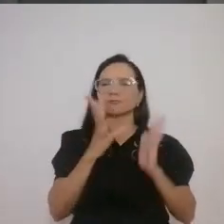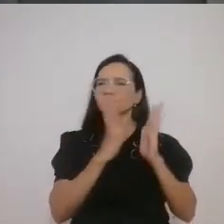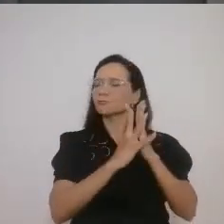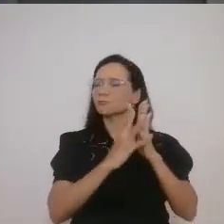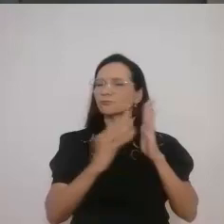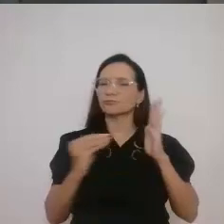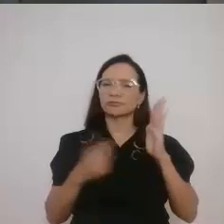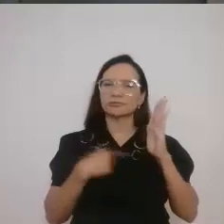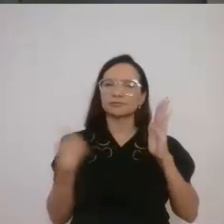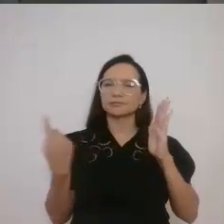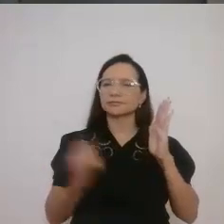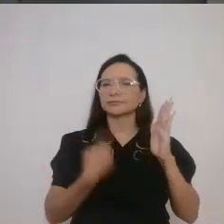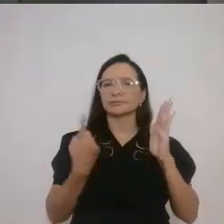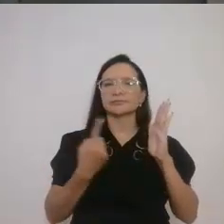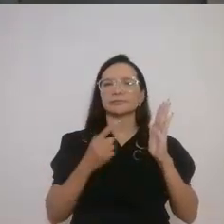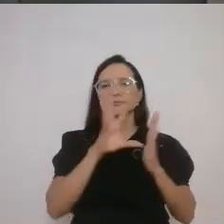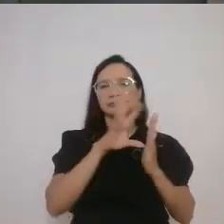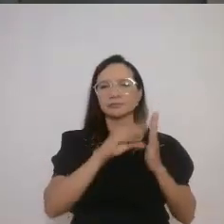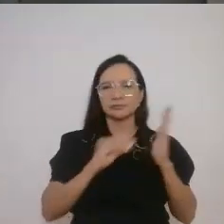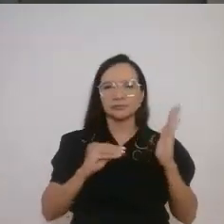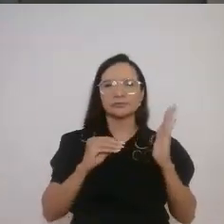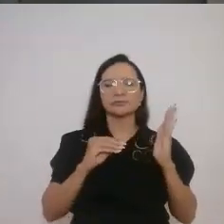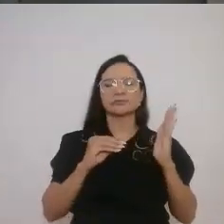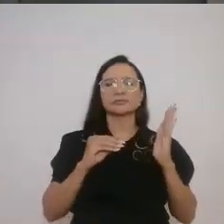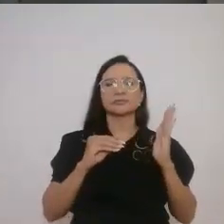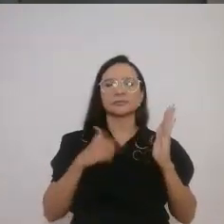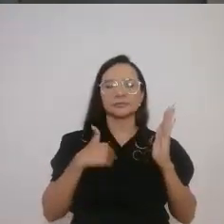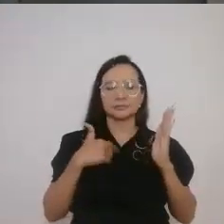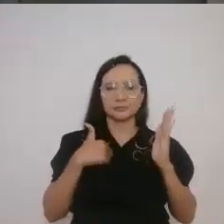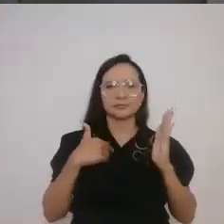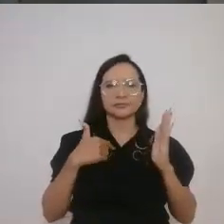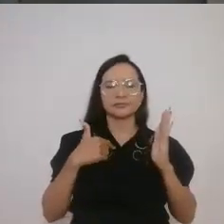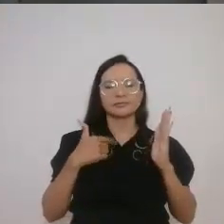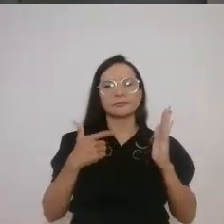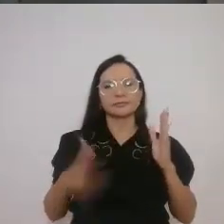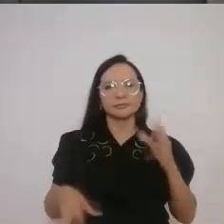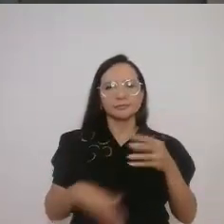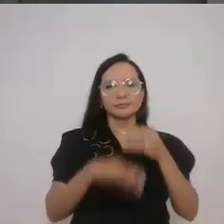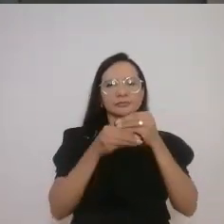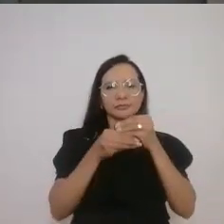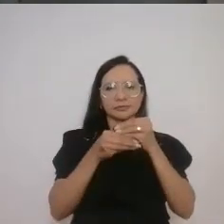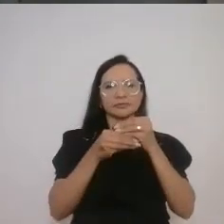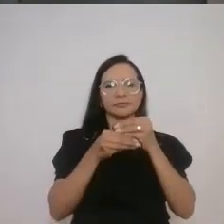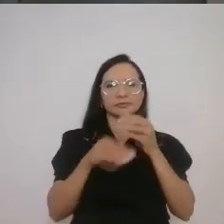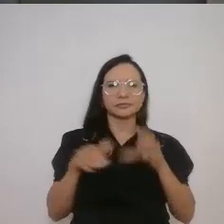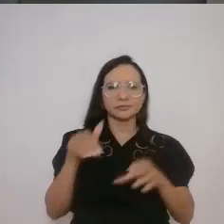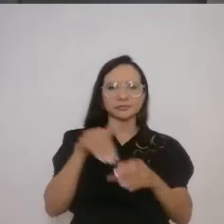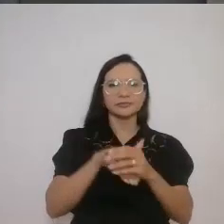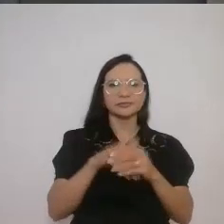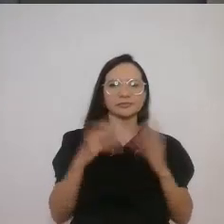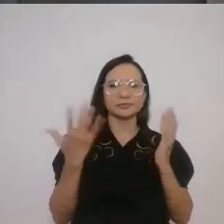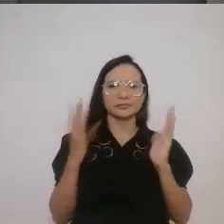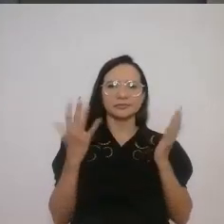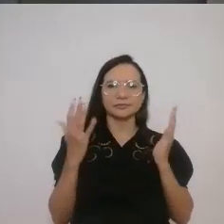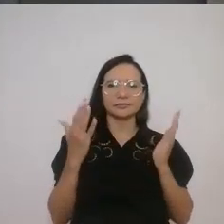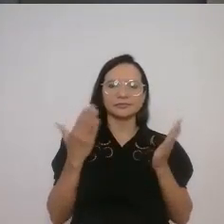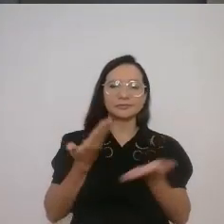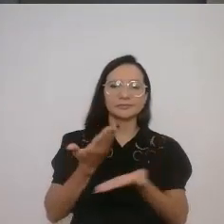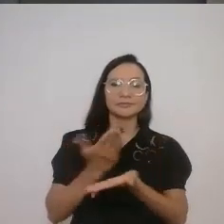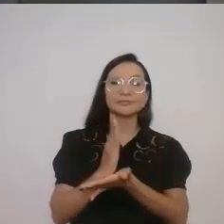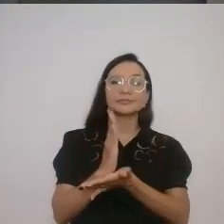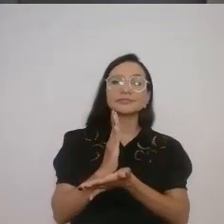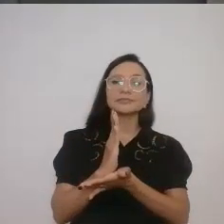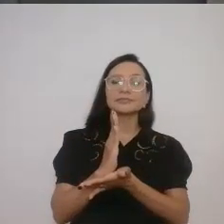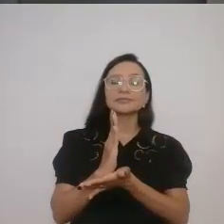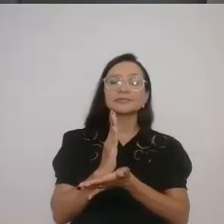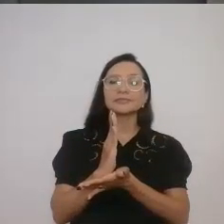nesta corte. E acrescento, senhor presidente, para propor um voto de congratulações pela eleição da doutora Welma Maria